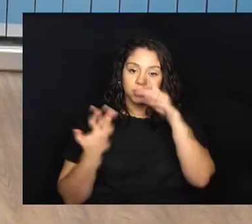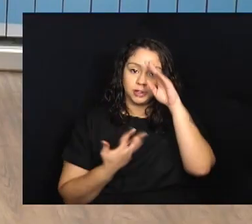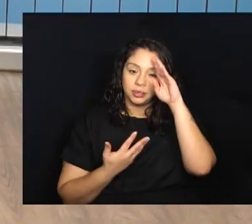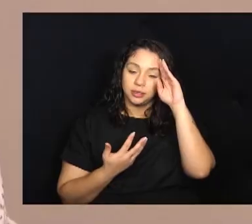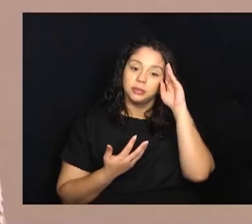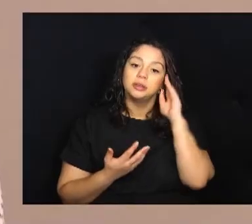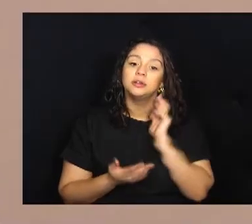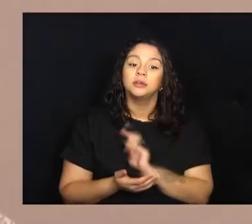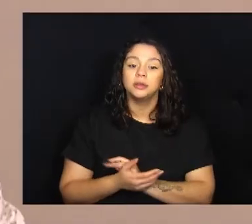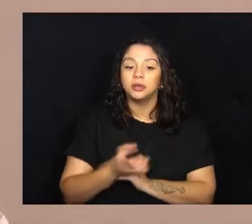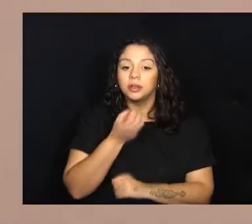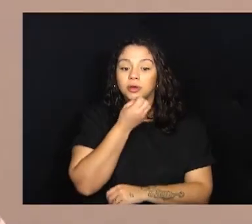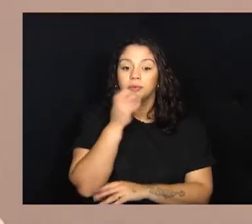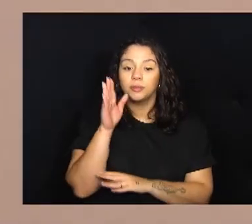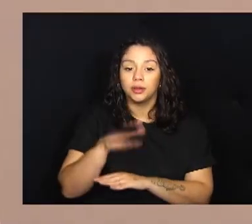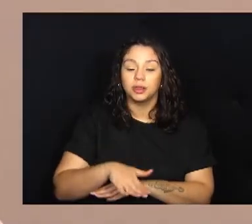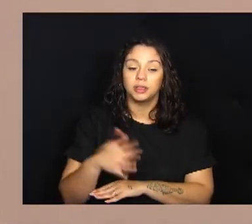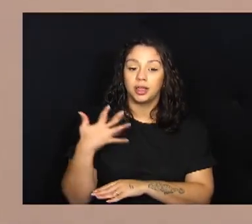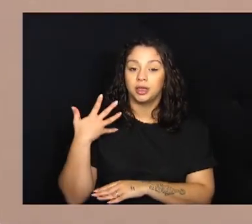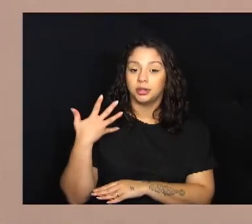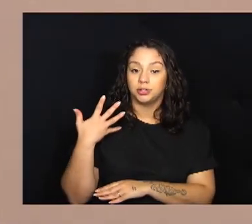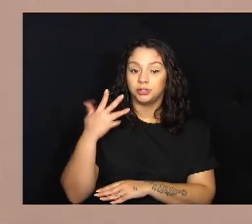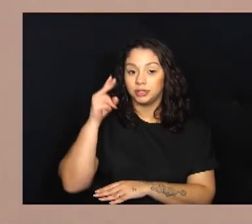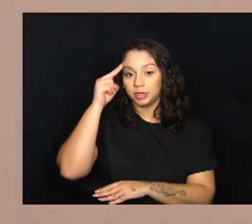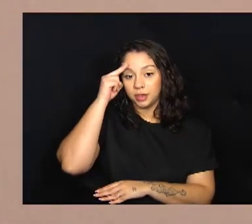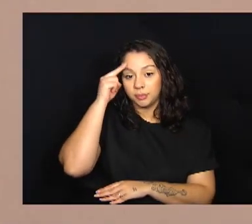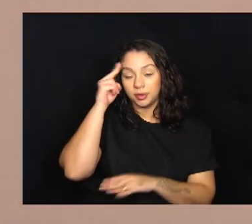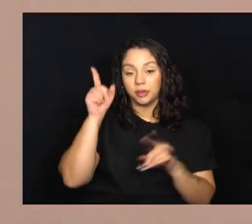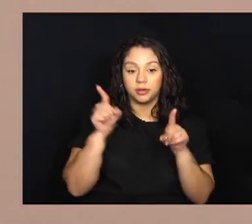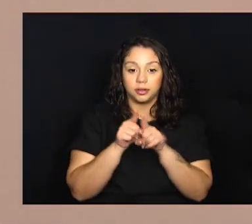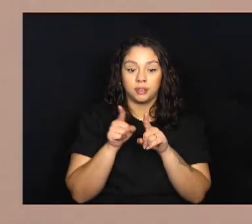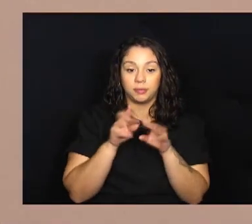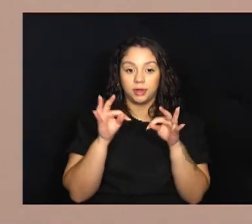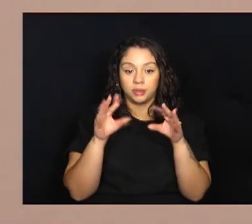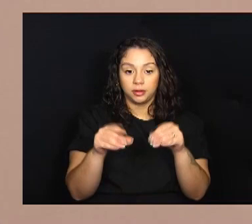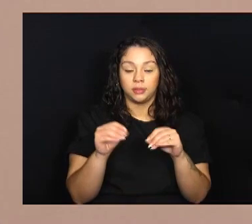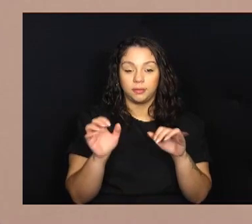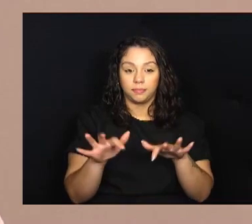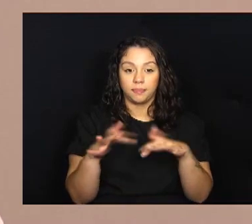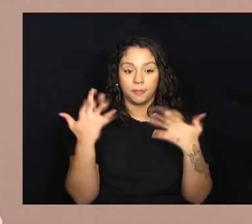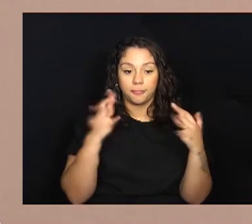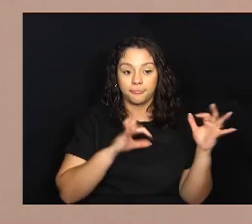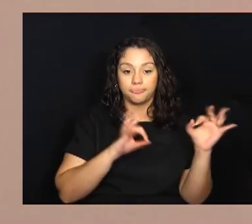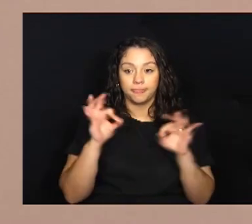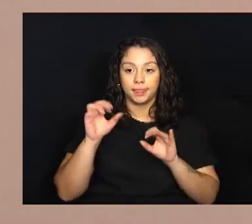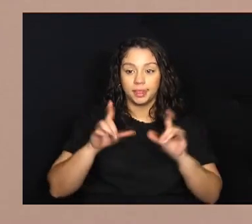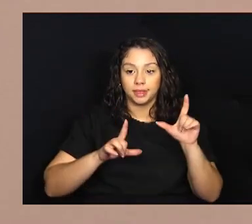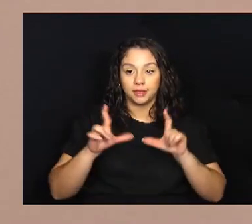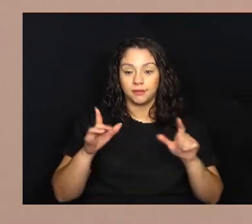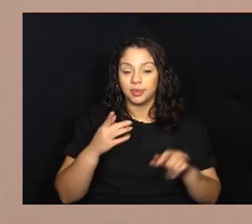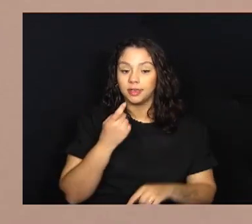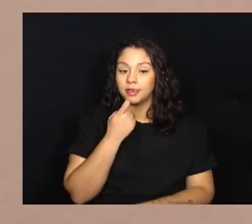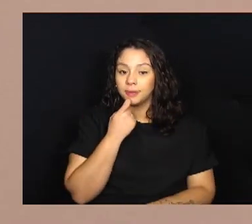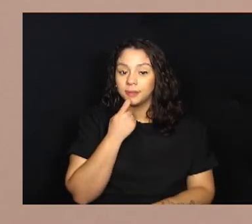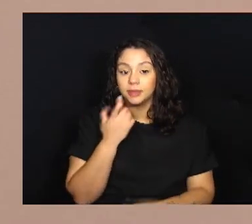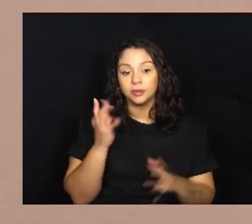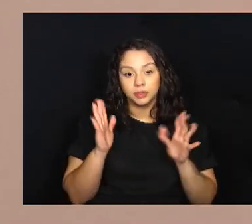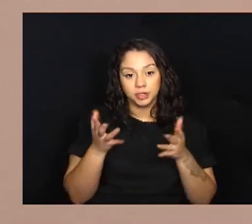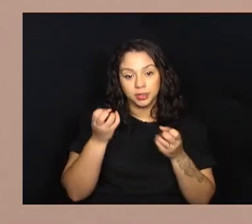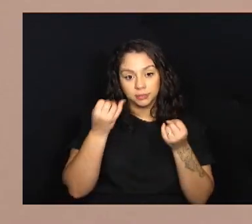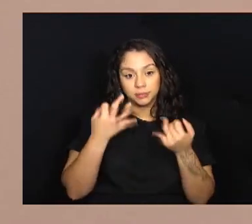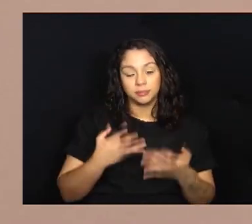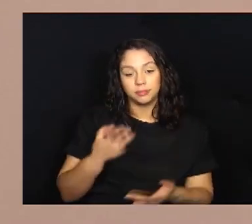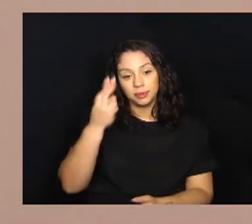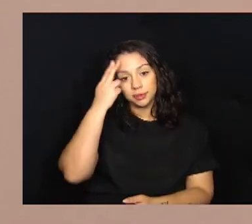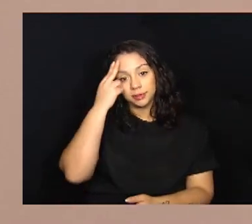Boa tarde, Gabriel. Boa tarde a você que nos acompanha hoje no jornal aqui na TV Câmara Campinas. E como disse o Gabriel, eu trouxe